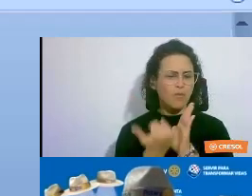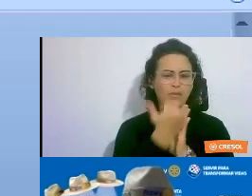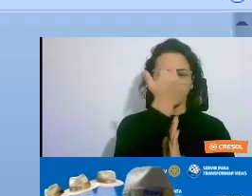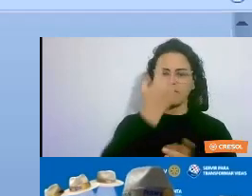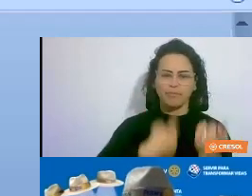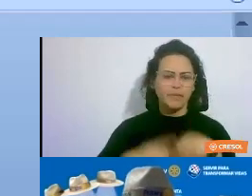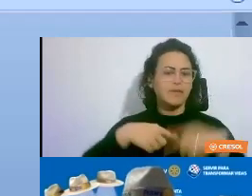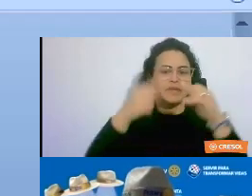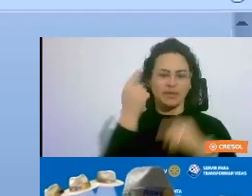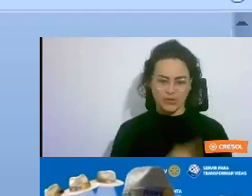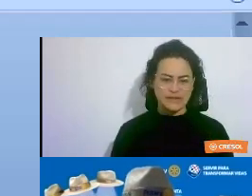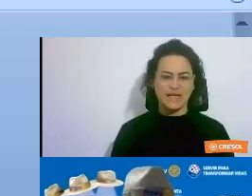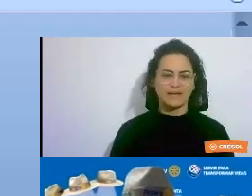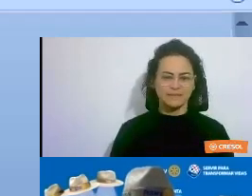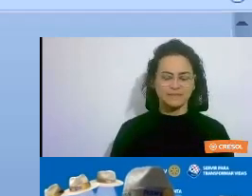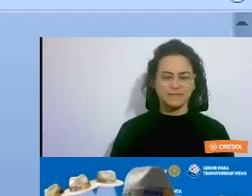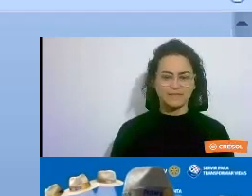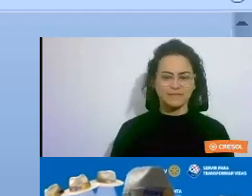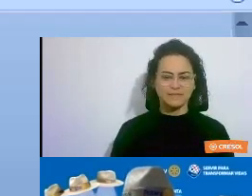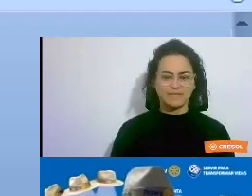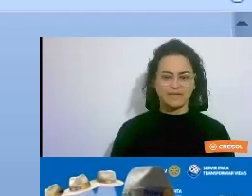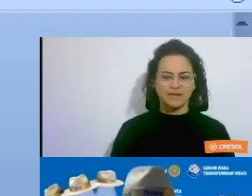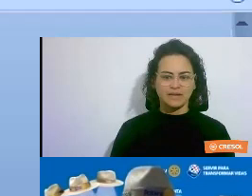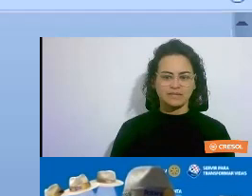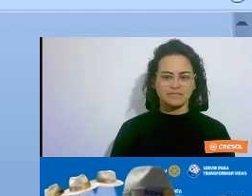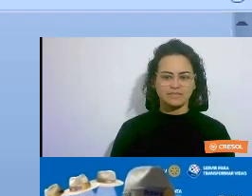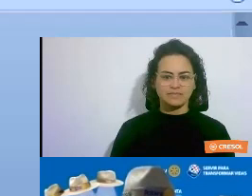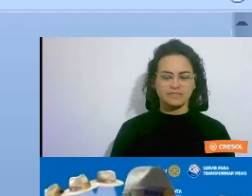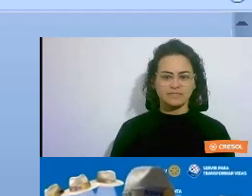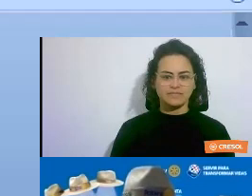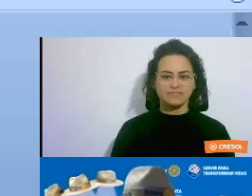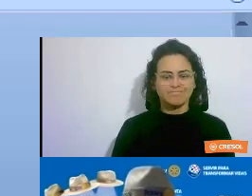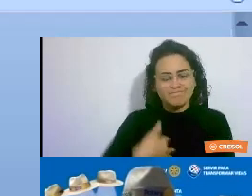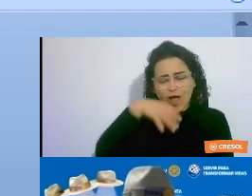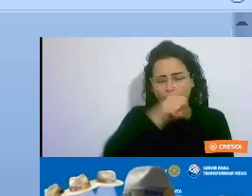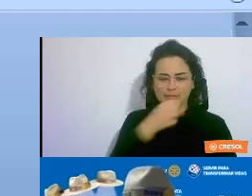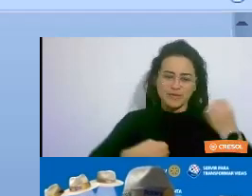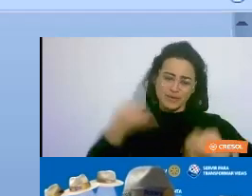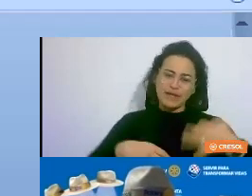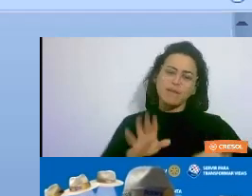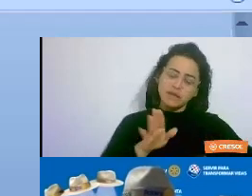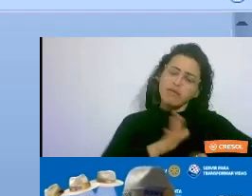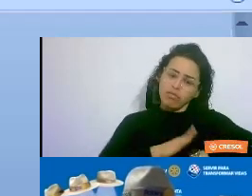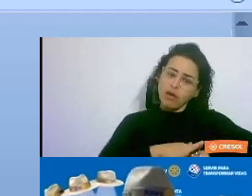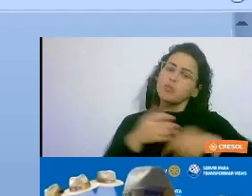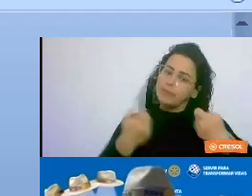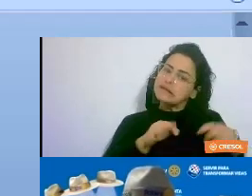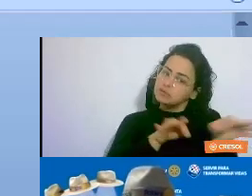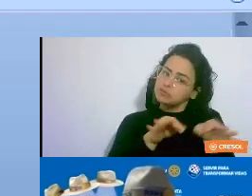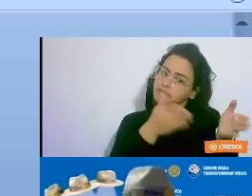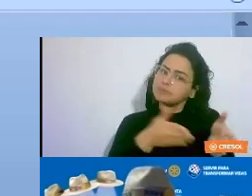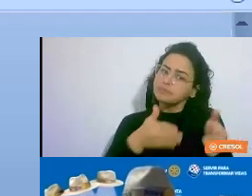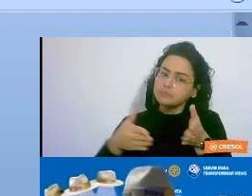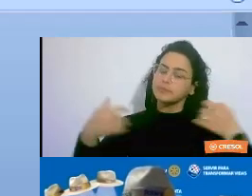dessa forma. Tá? Então, eu sei que é muito rápido, mas nós temos que respeitar aí também, tem os